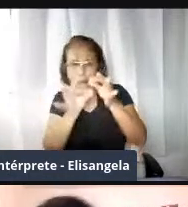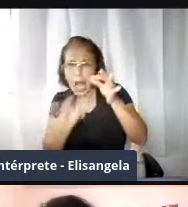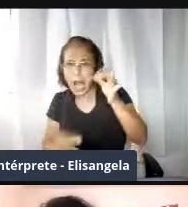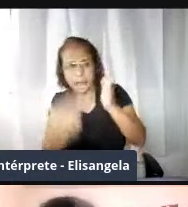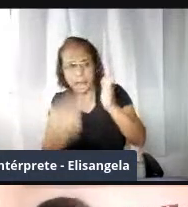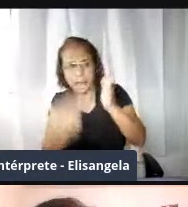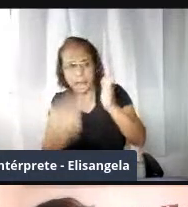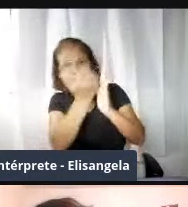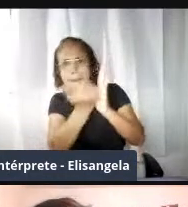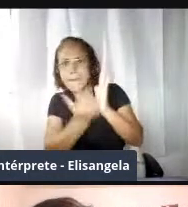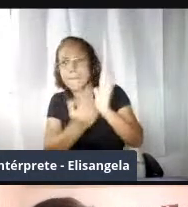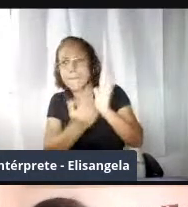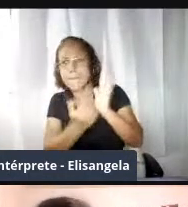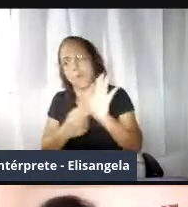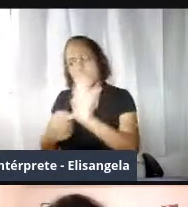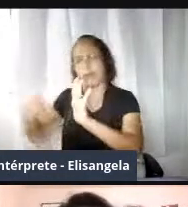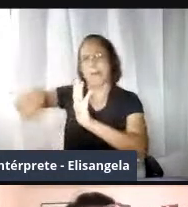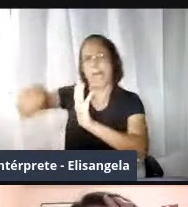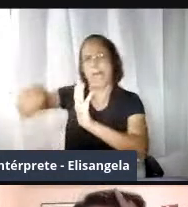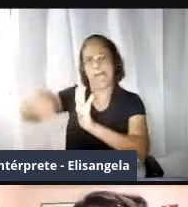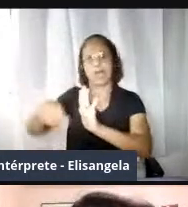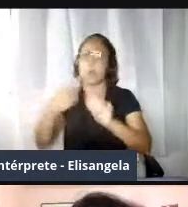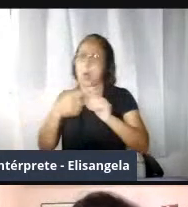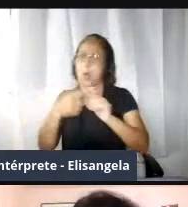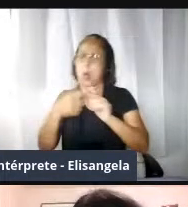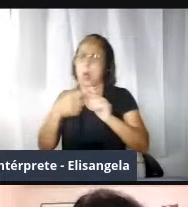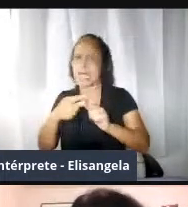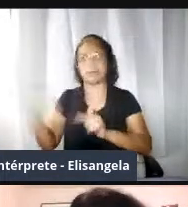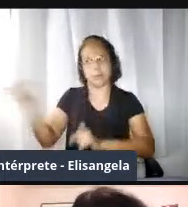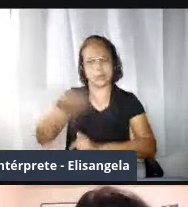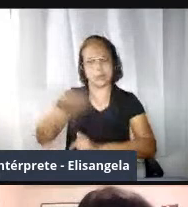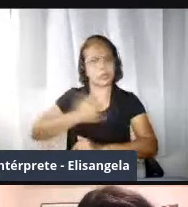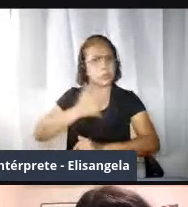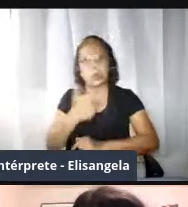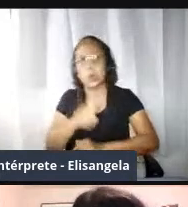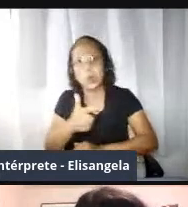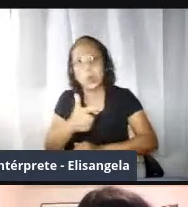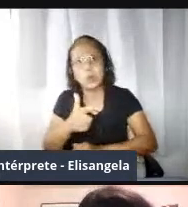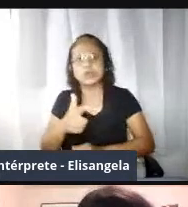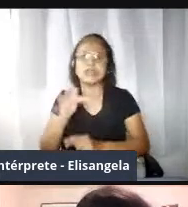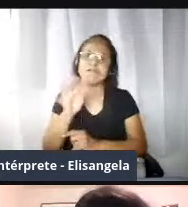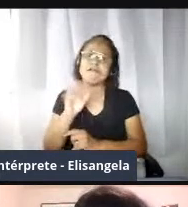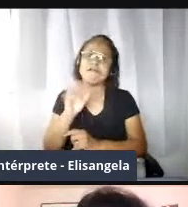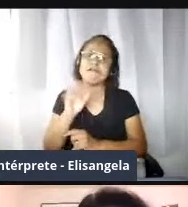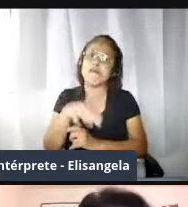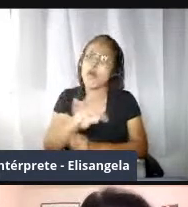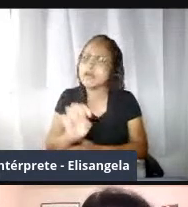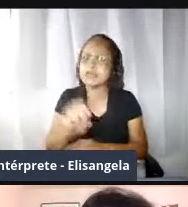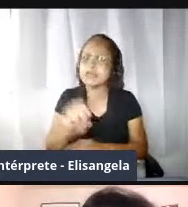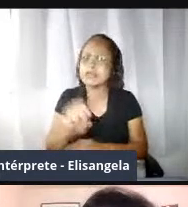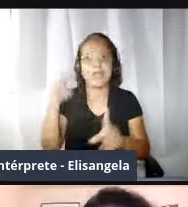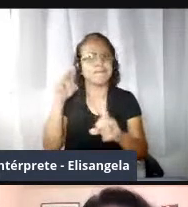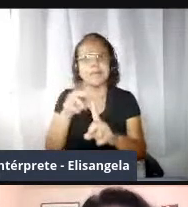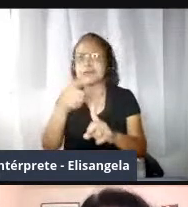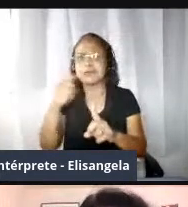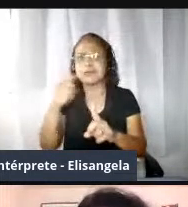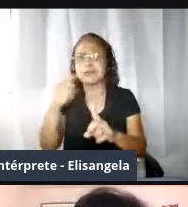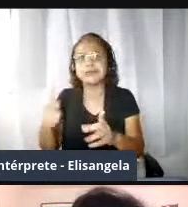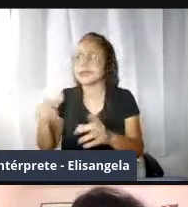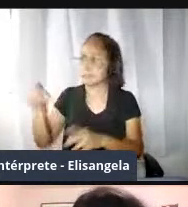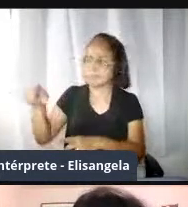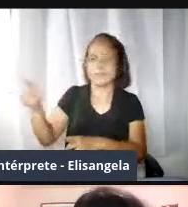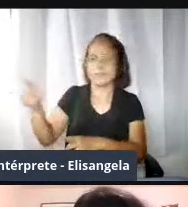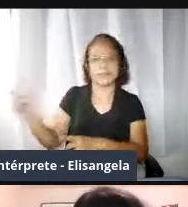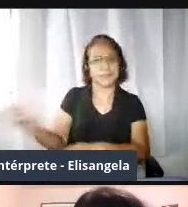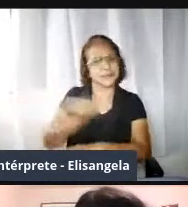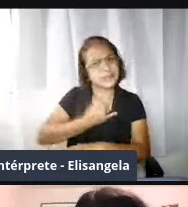acusação, né, de que eu não teria fontes, aquela explicação de que não dava para a história da educação pensar em fontes, pensar na temática porque não tinha fontes. Então, eu usei